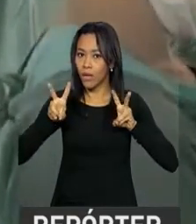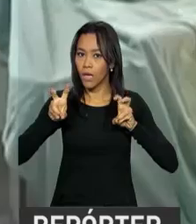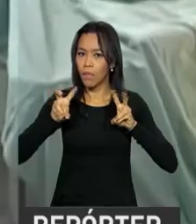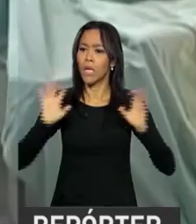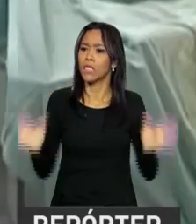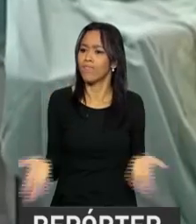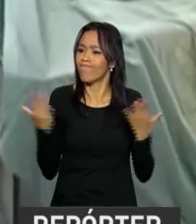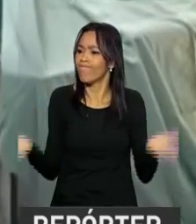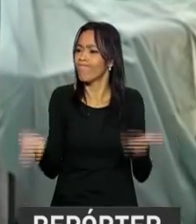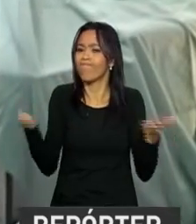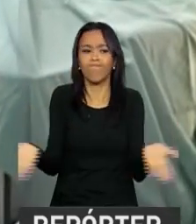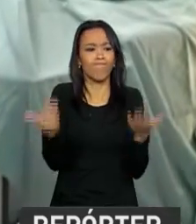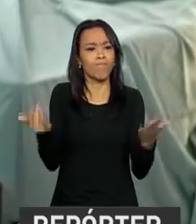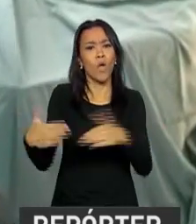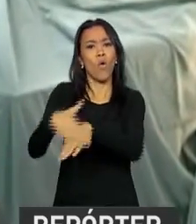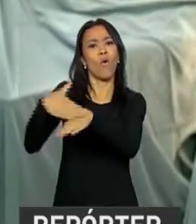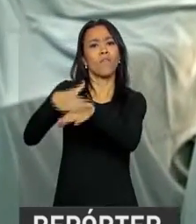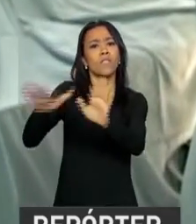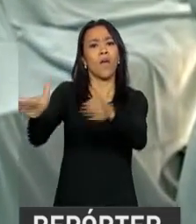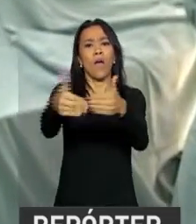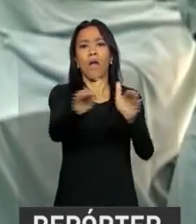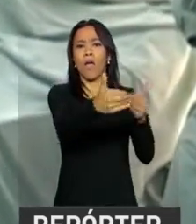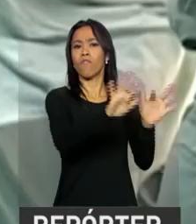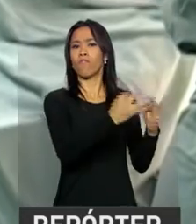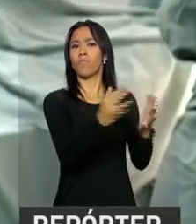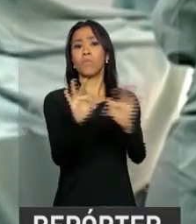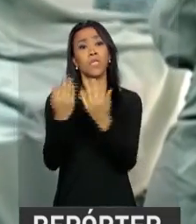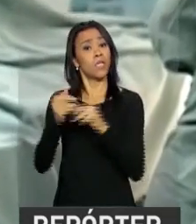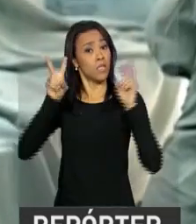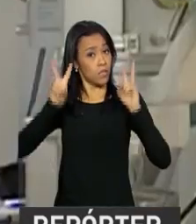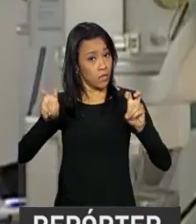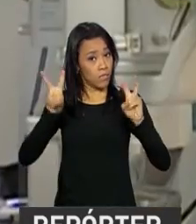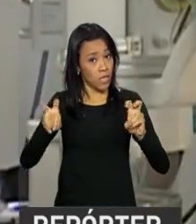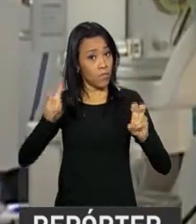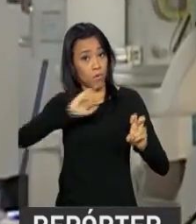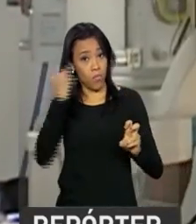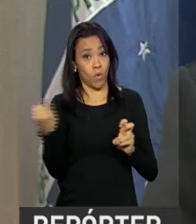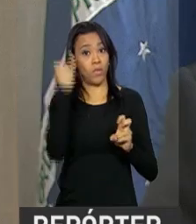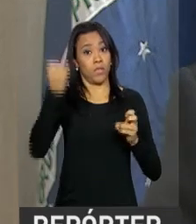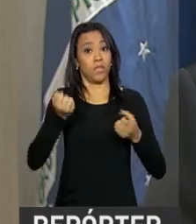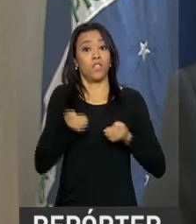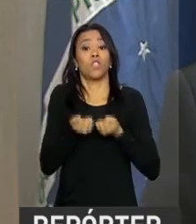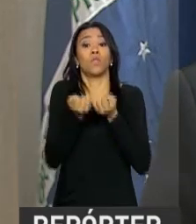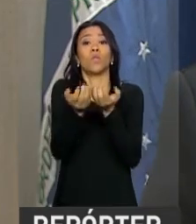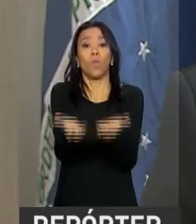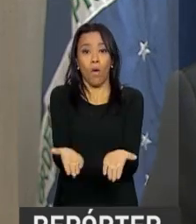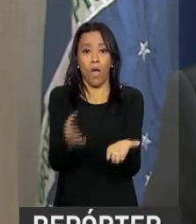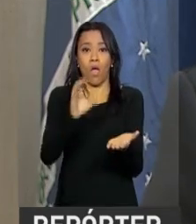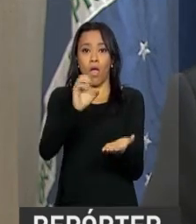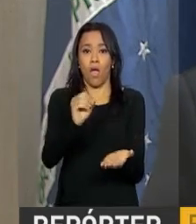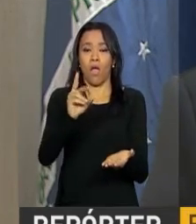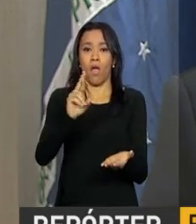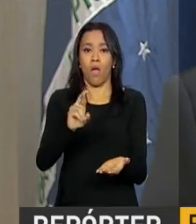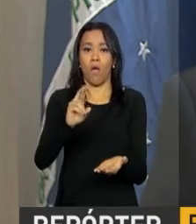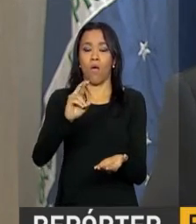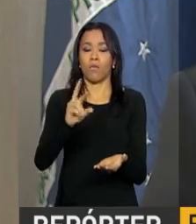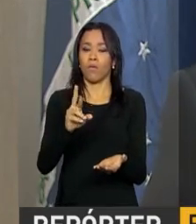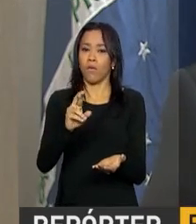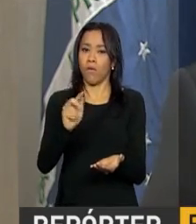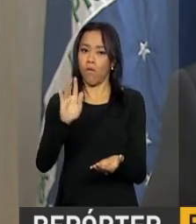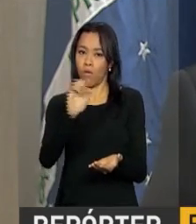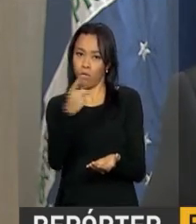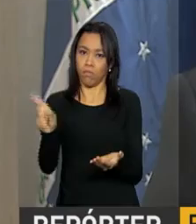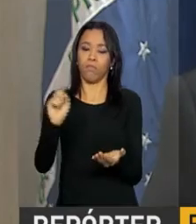a conversar com os familiares sobre a intenção de doar órgãos hoje não há mais necessidade de